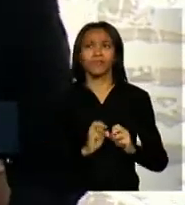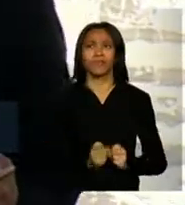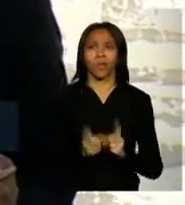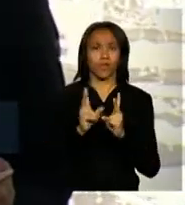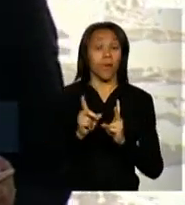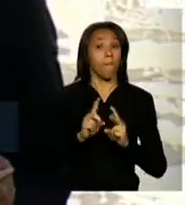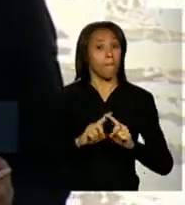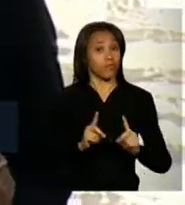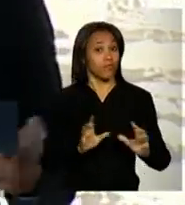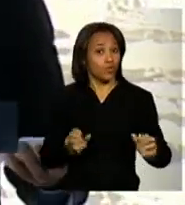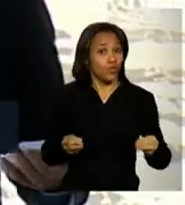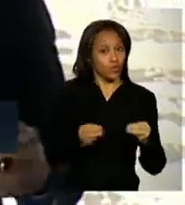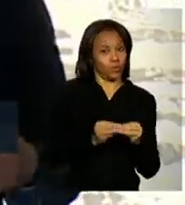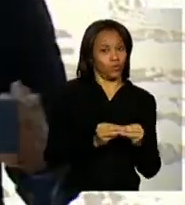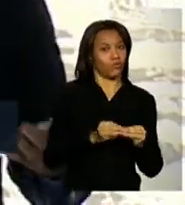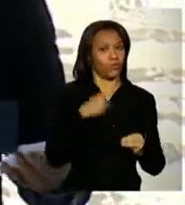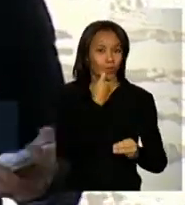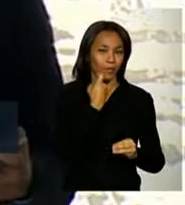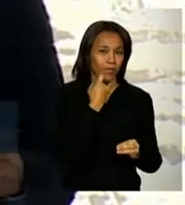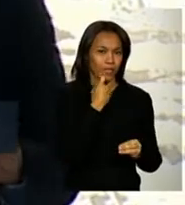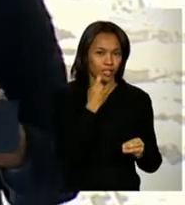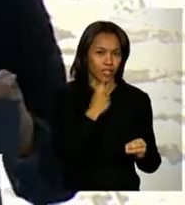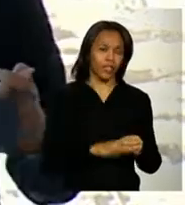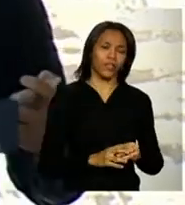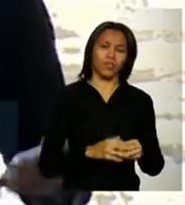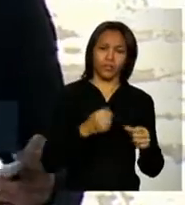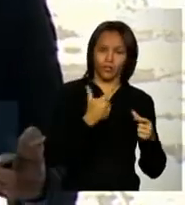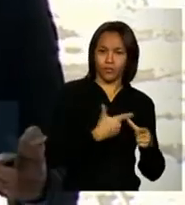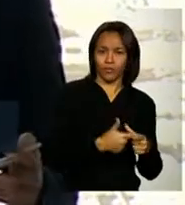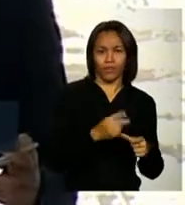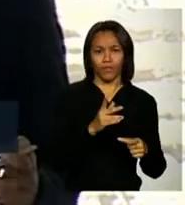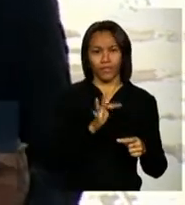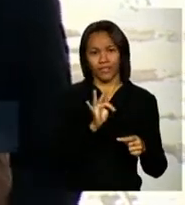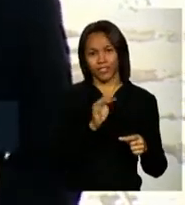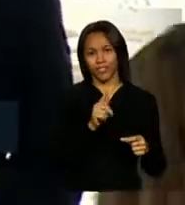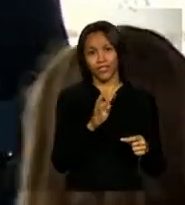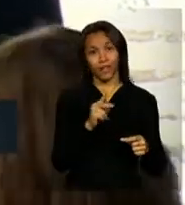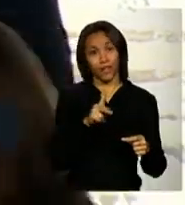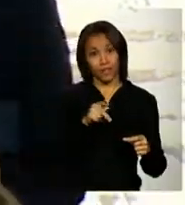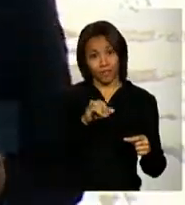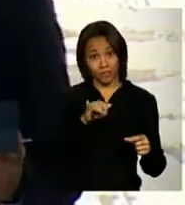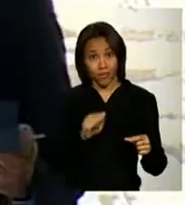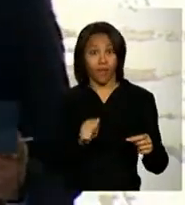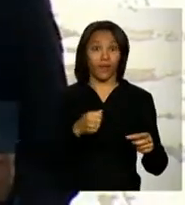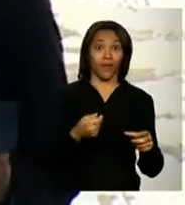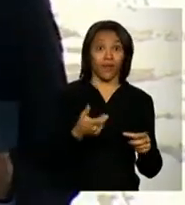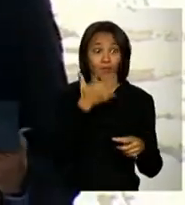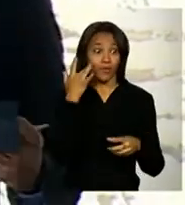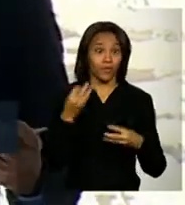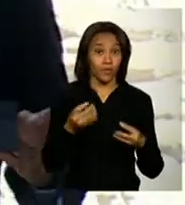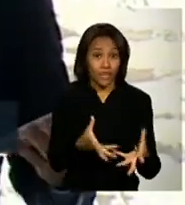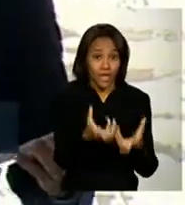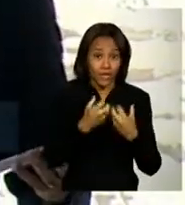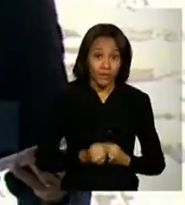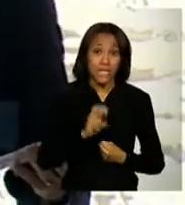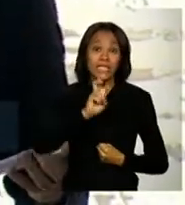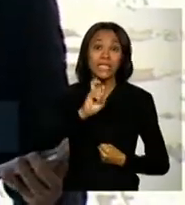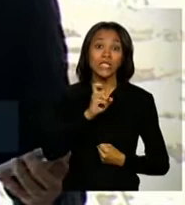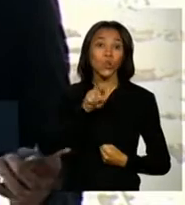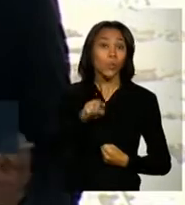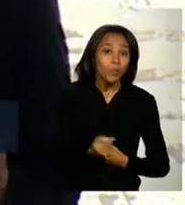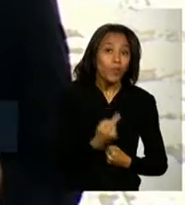produção o peixe com duas safras de tilápia 500 Kg em cada safra o agricultor vai receber r$ 5000